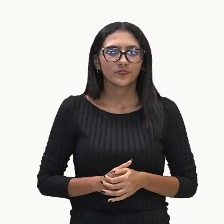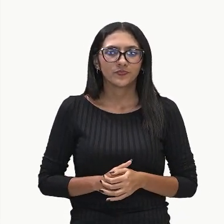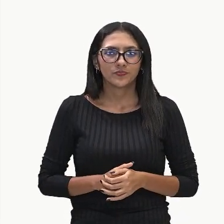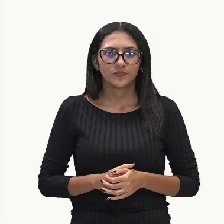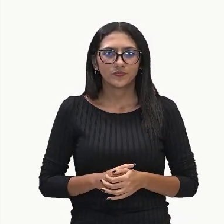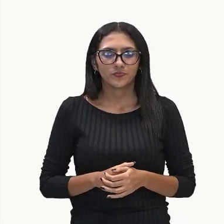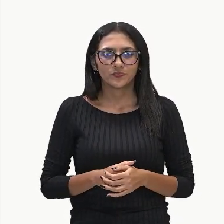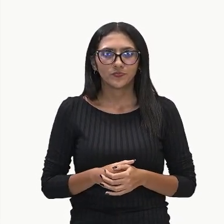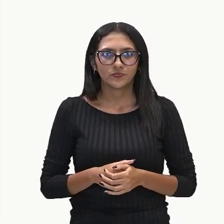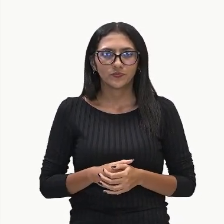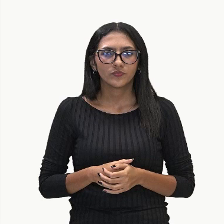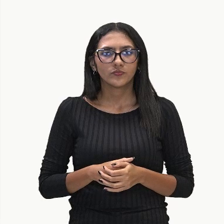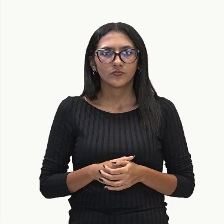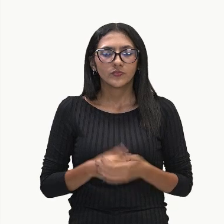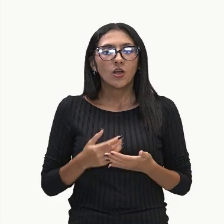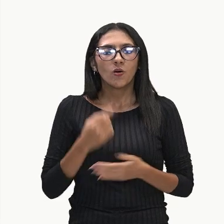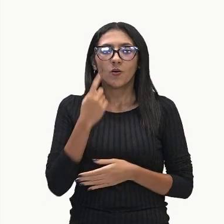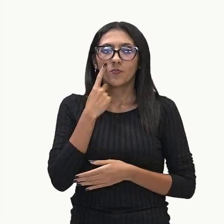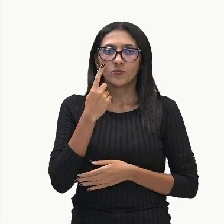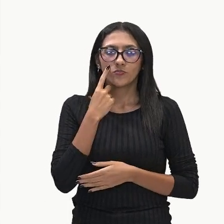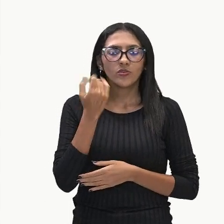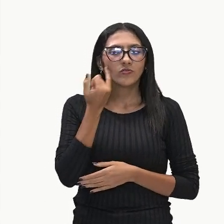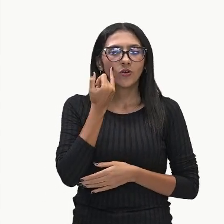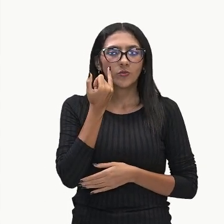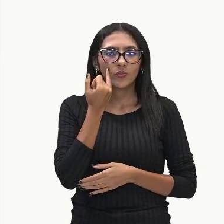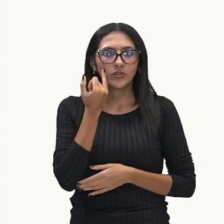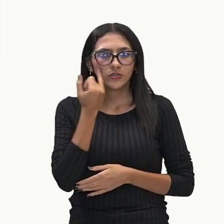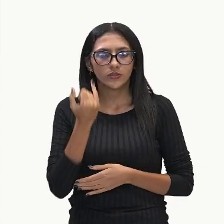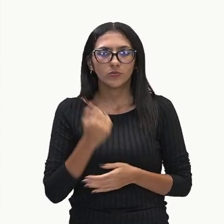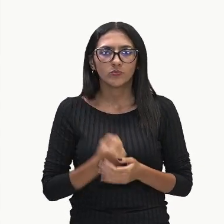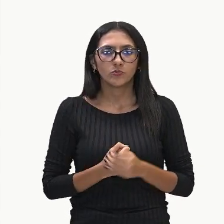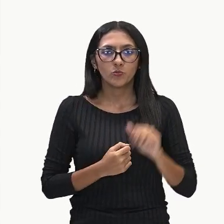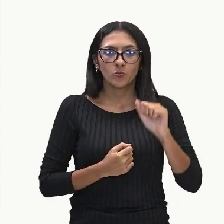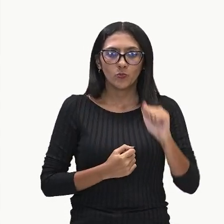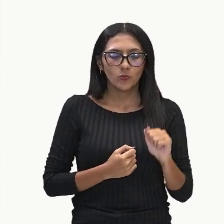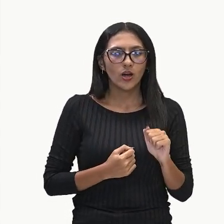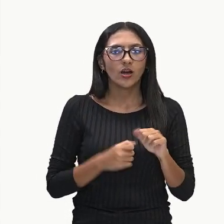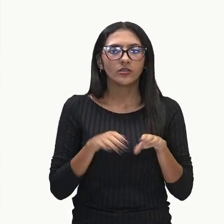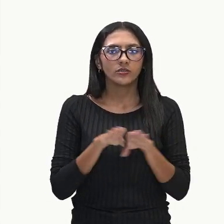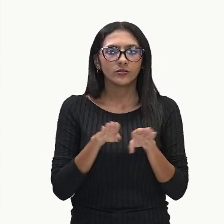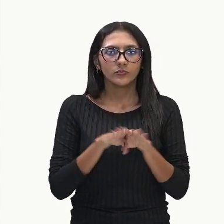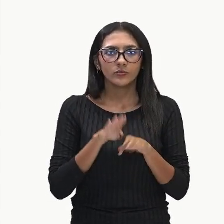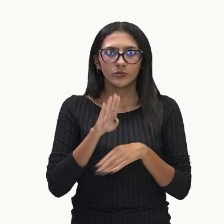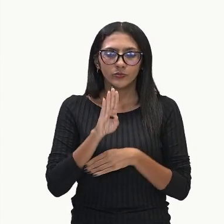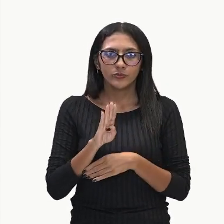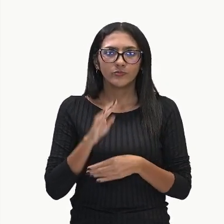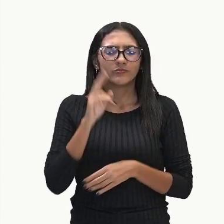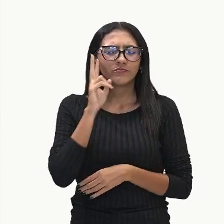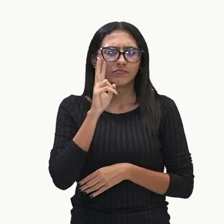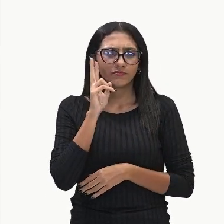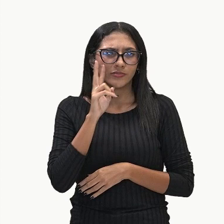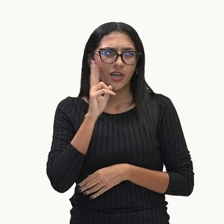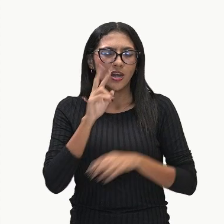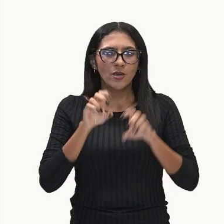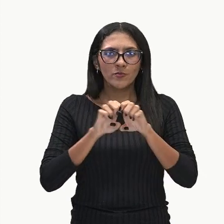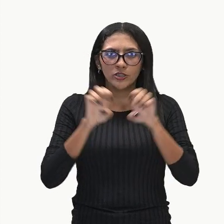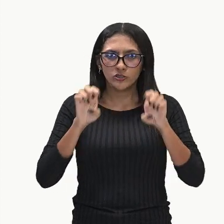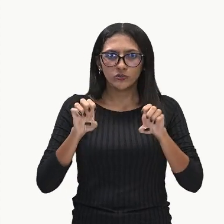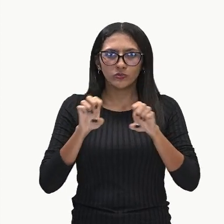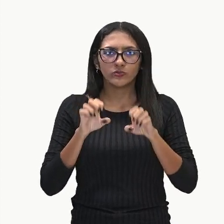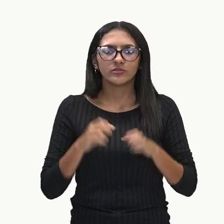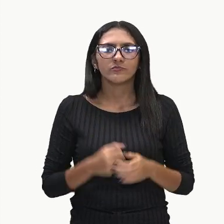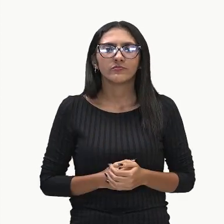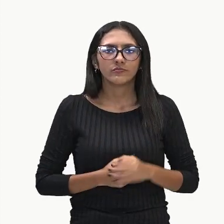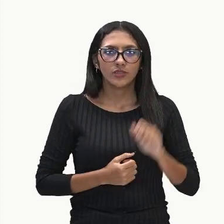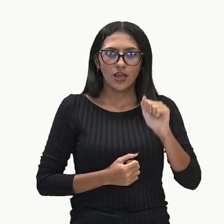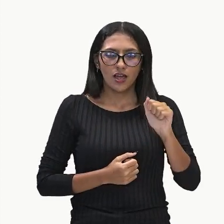da resolução, vamos identificar quem é o a e quem é o b. Lembre que a gente está trabalhando com a equação